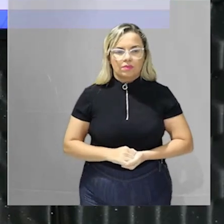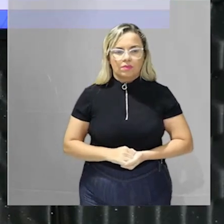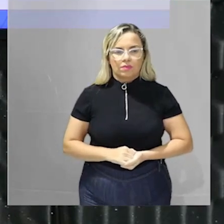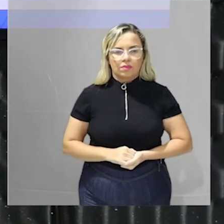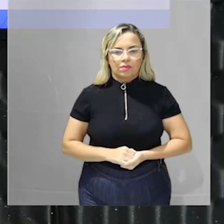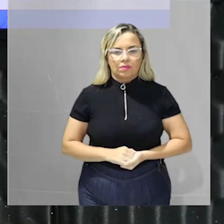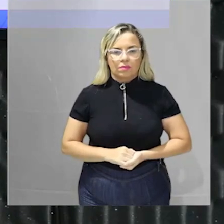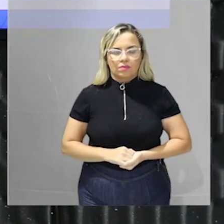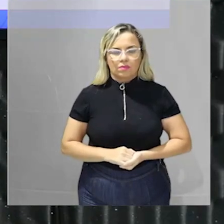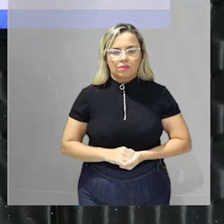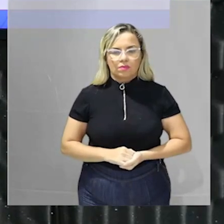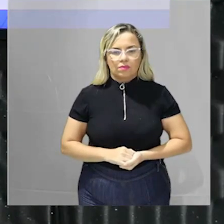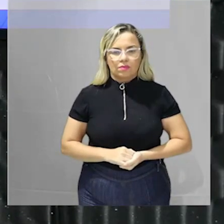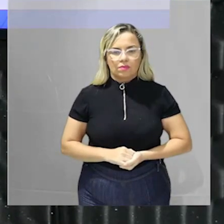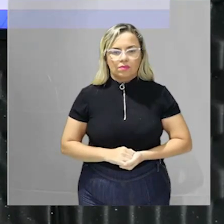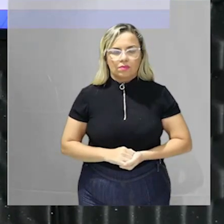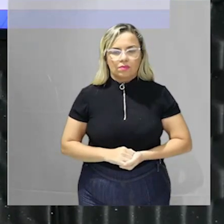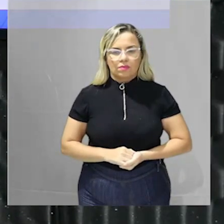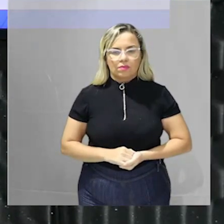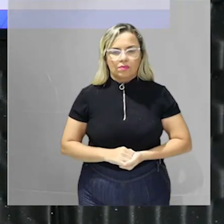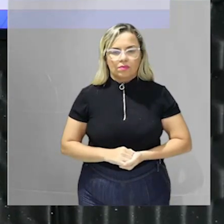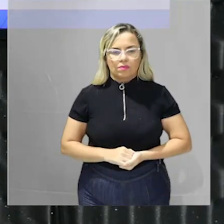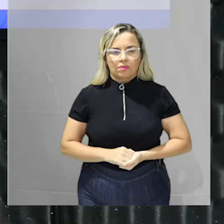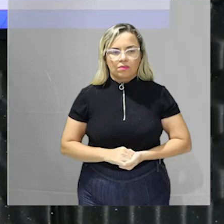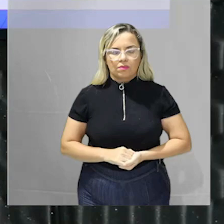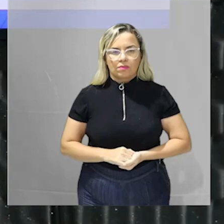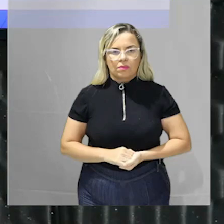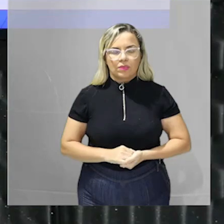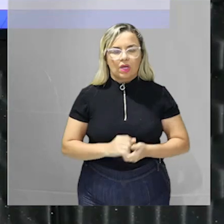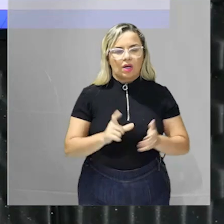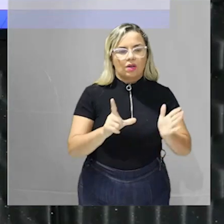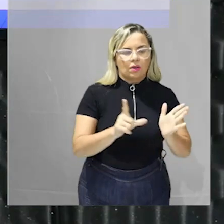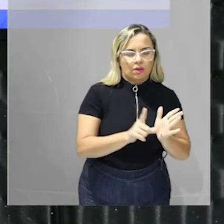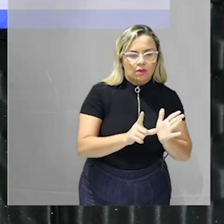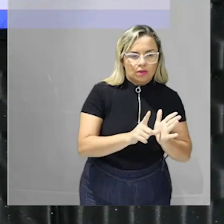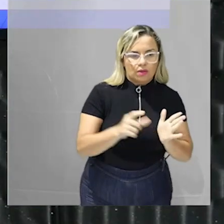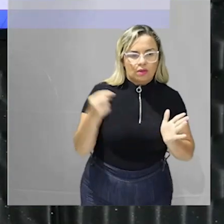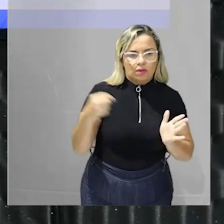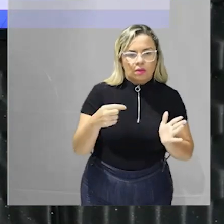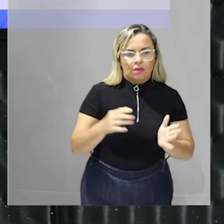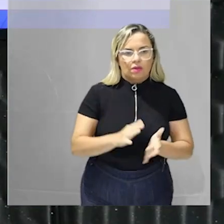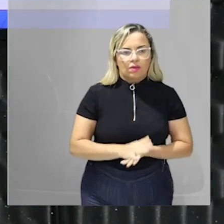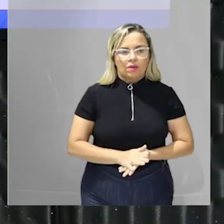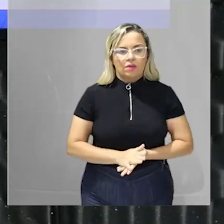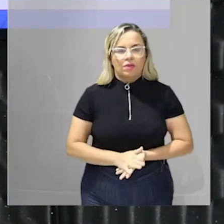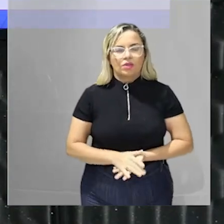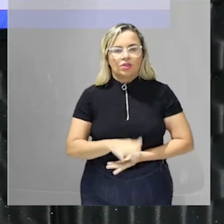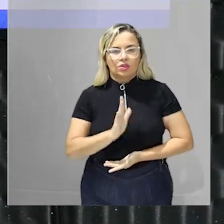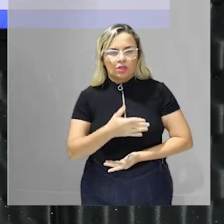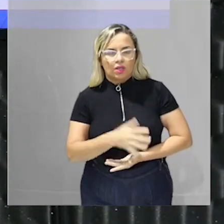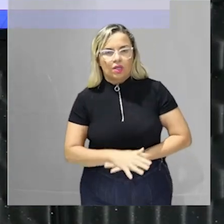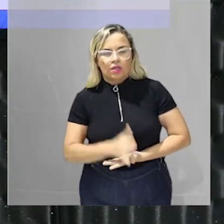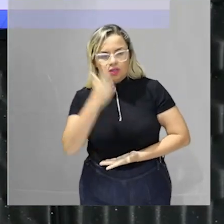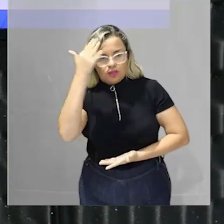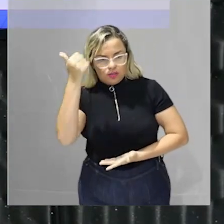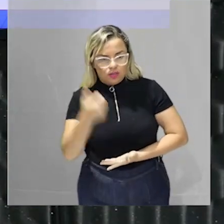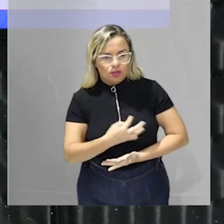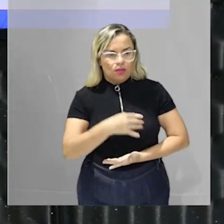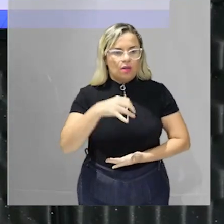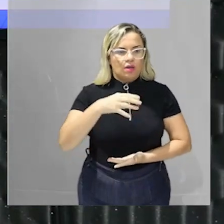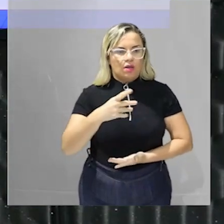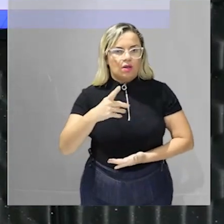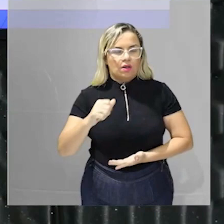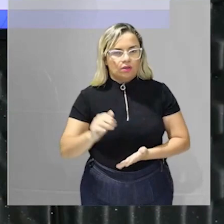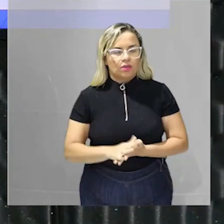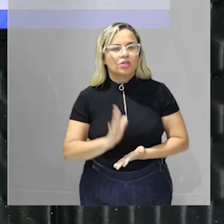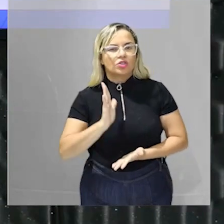cerrada e aberta, fechada e aberta. A loja, tienda, vocês já sabem o que é, nós já estudamos esse vocabulário, la tienda.